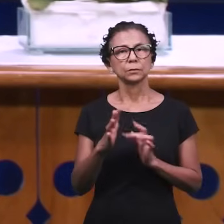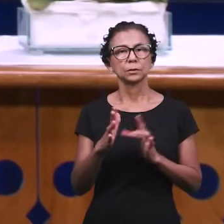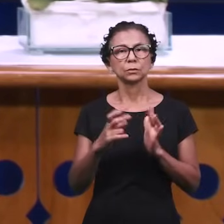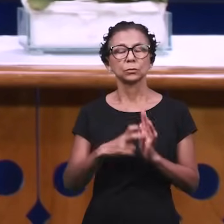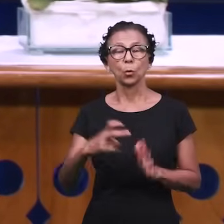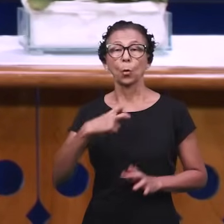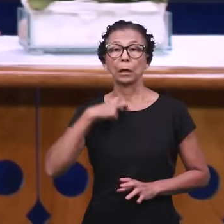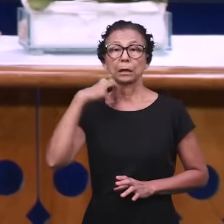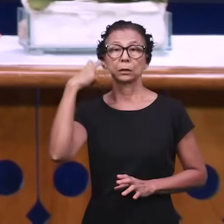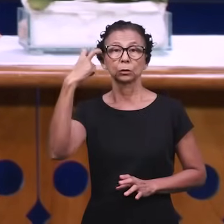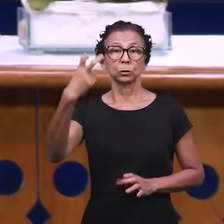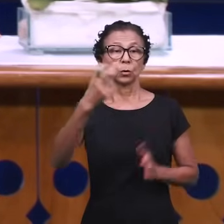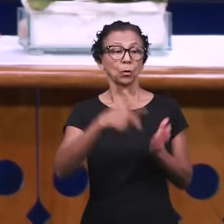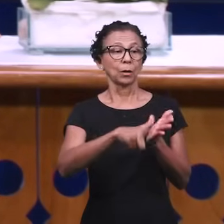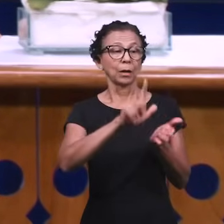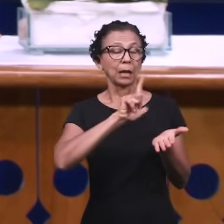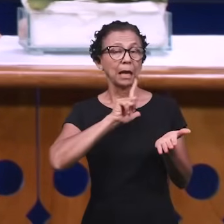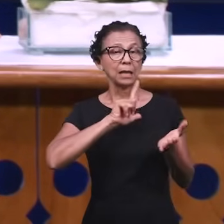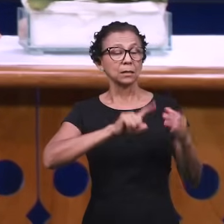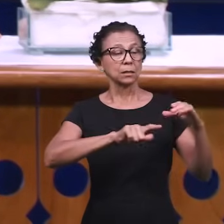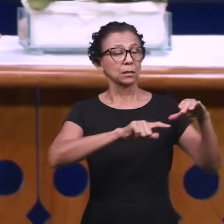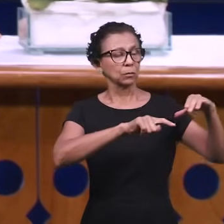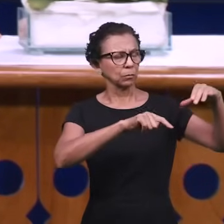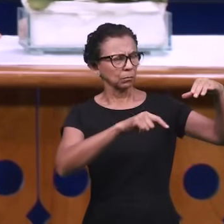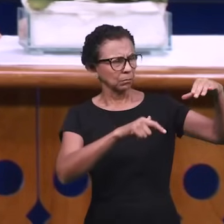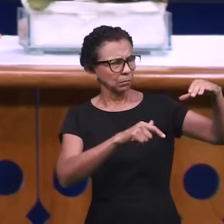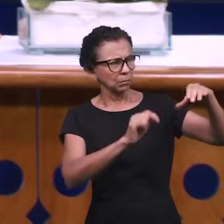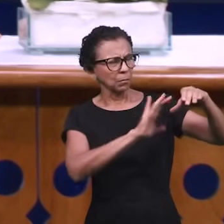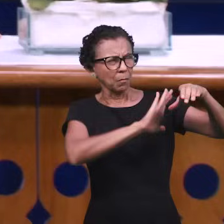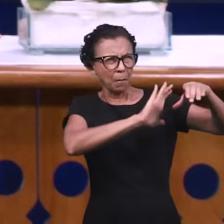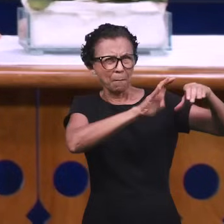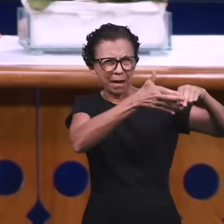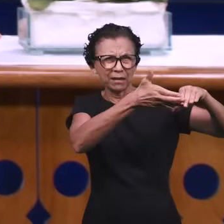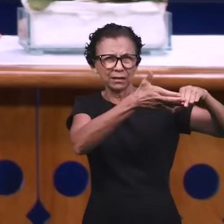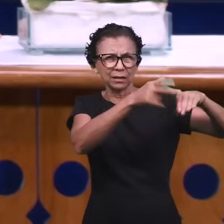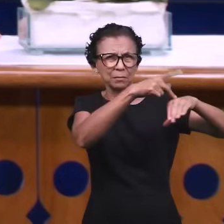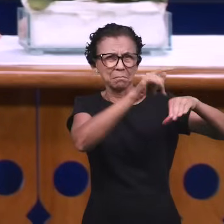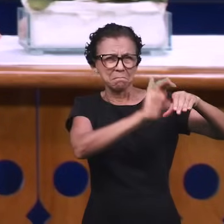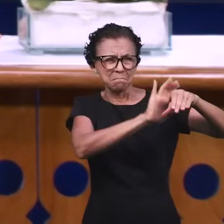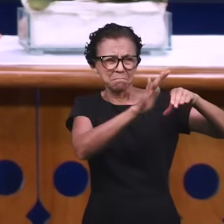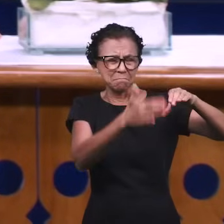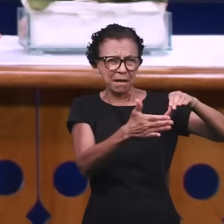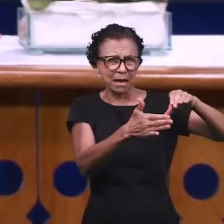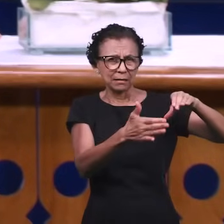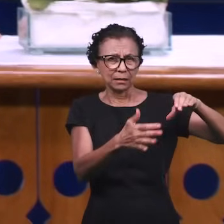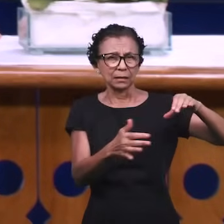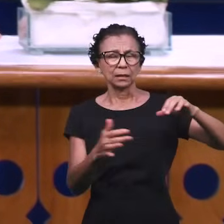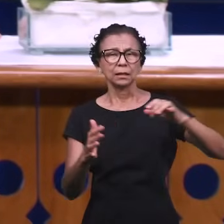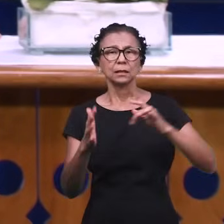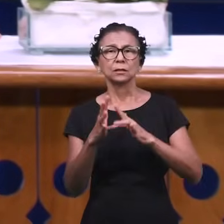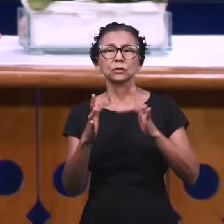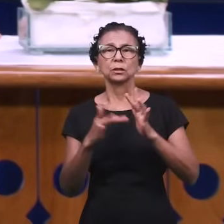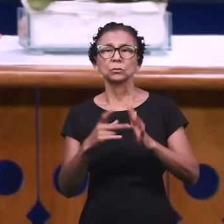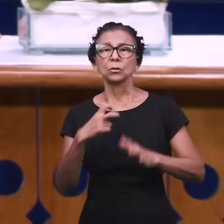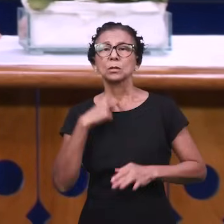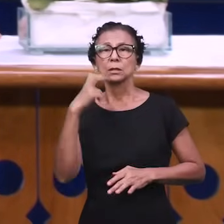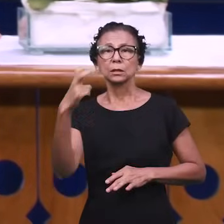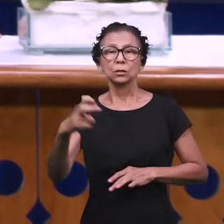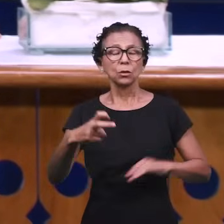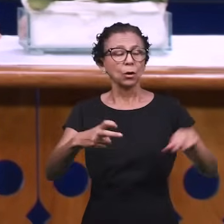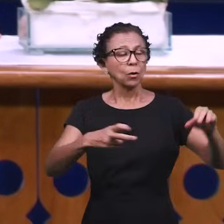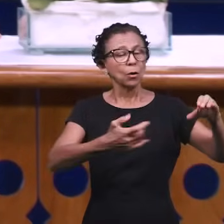também vai bradar com grande voz, com voz de alarido, e aqueles que morreram em Cristo também